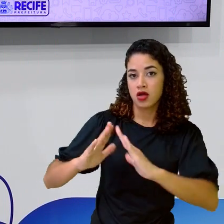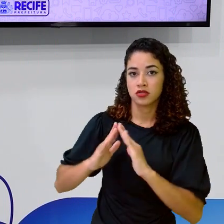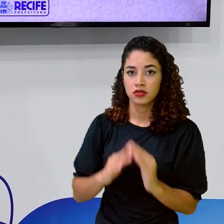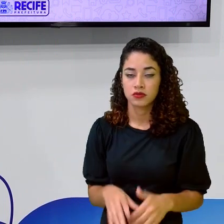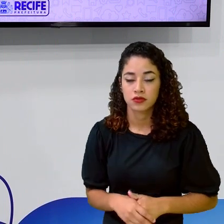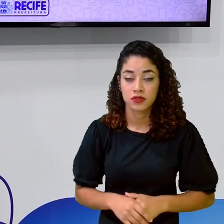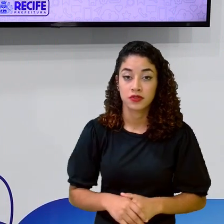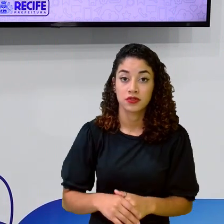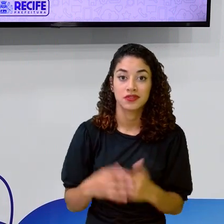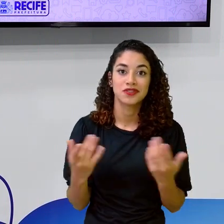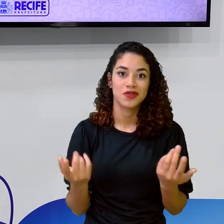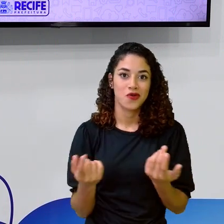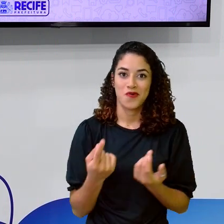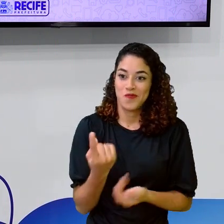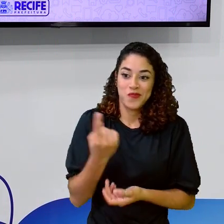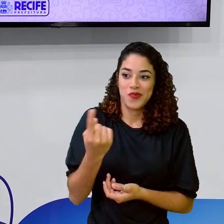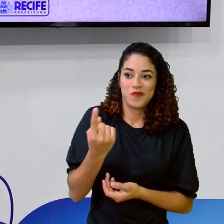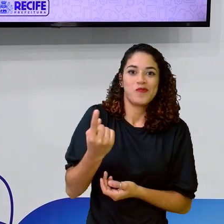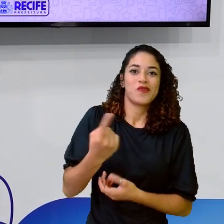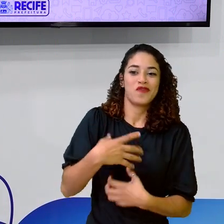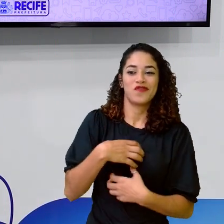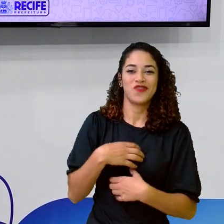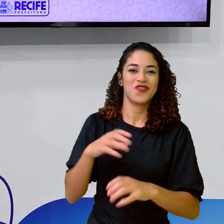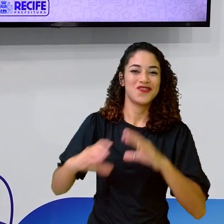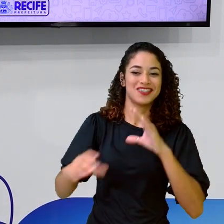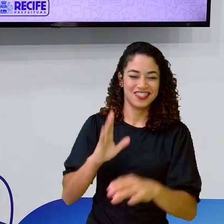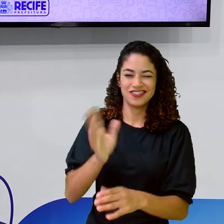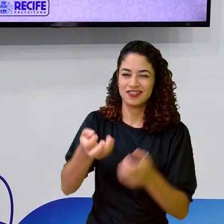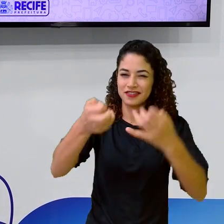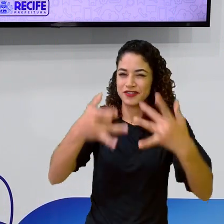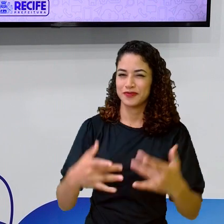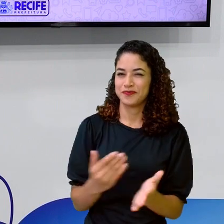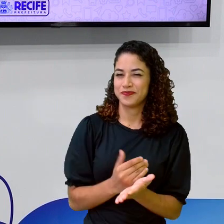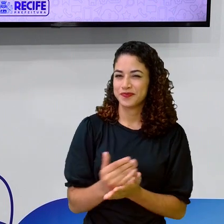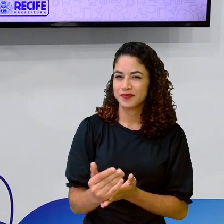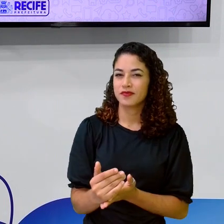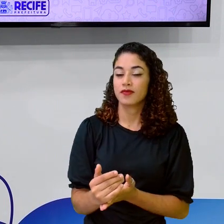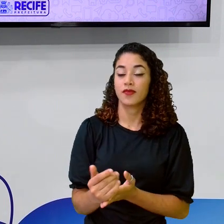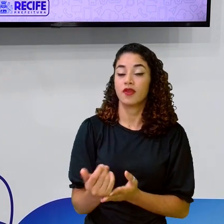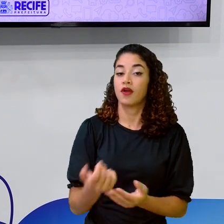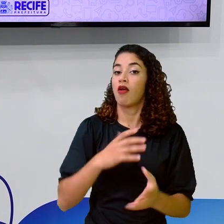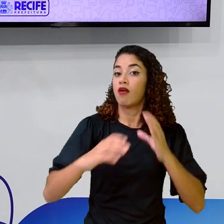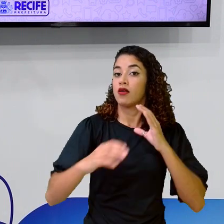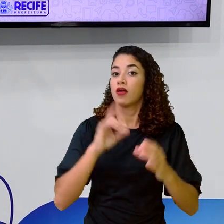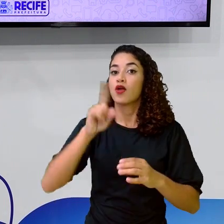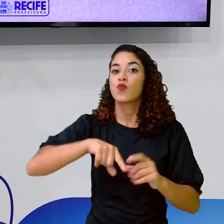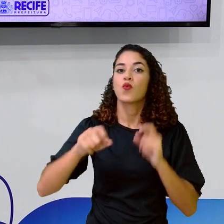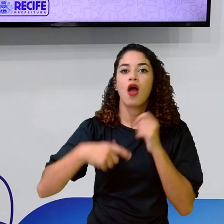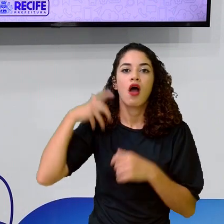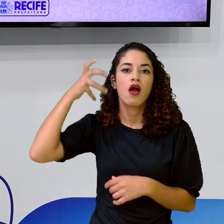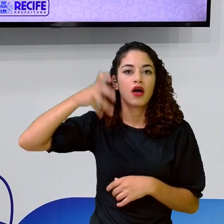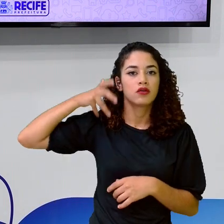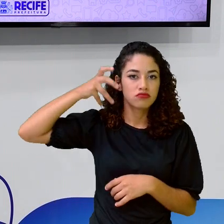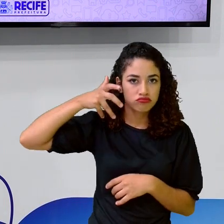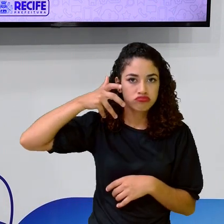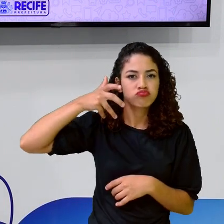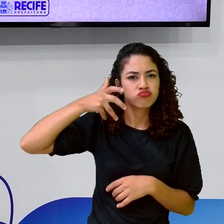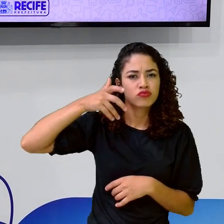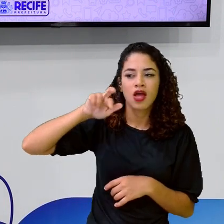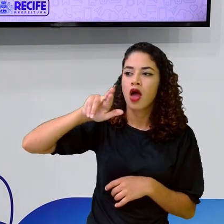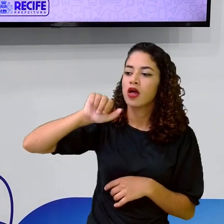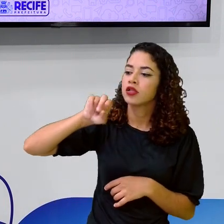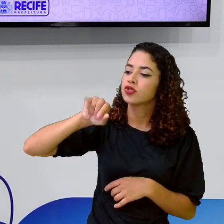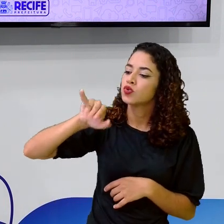E o primeiro meio lá de comunicação que eu estava falando, no início, comunicação em massa, foi o rádio. Mas o